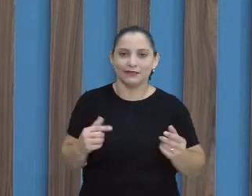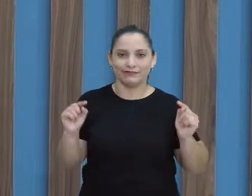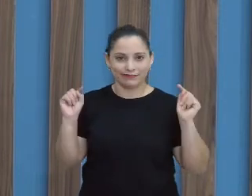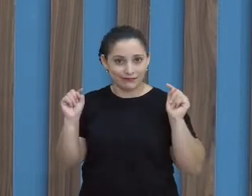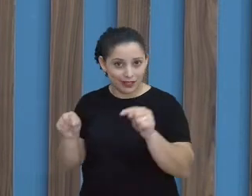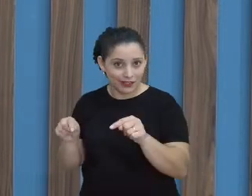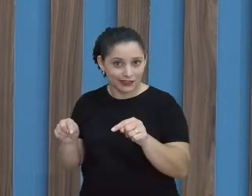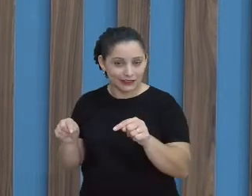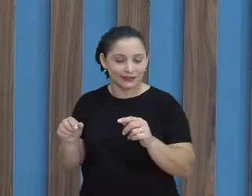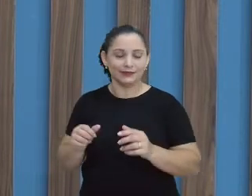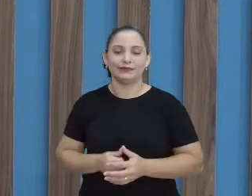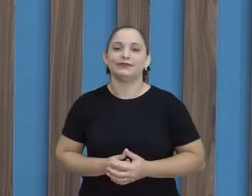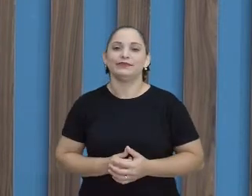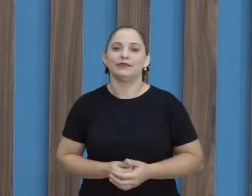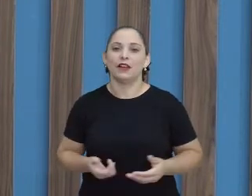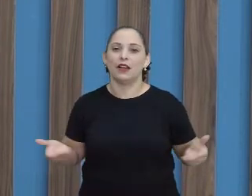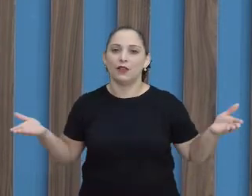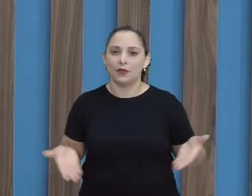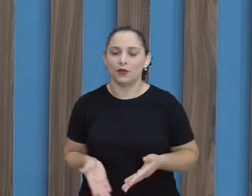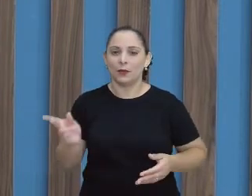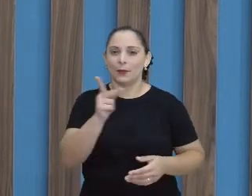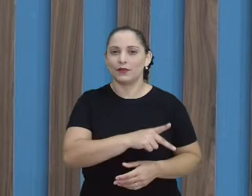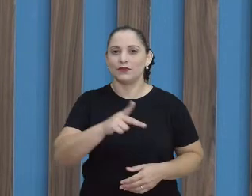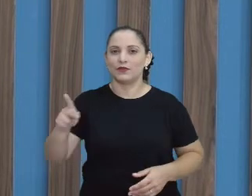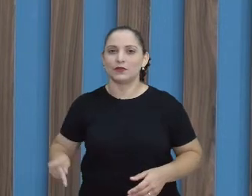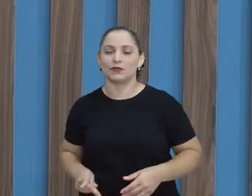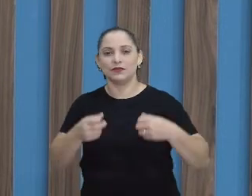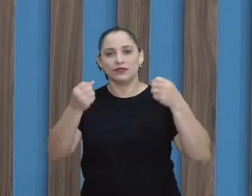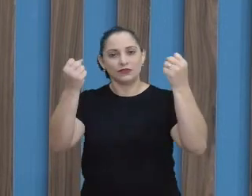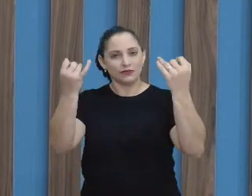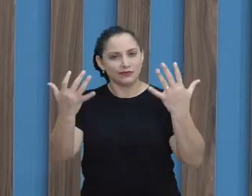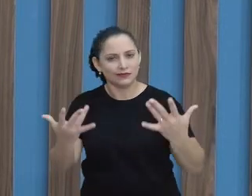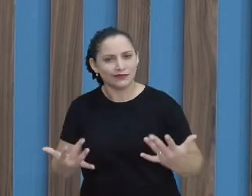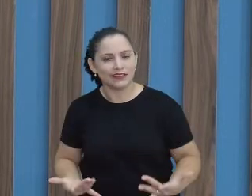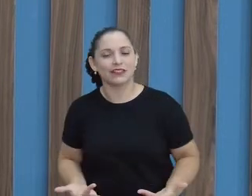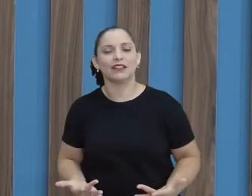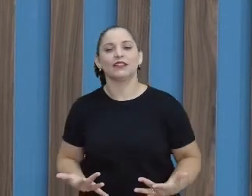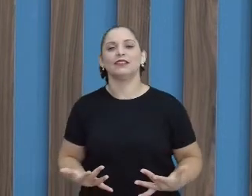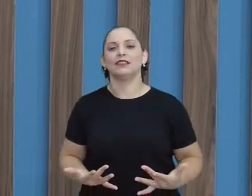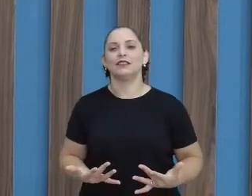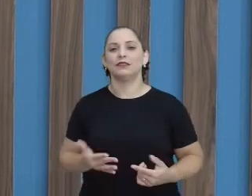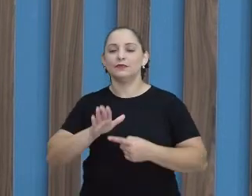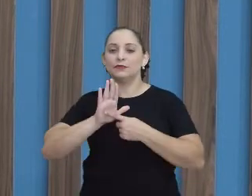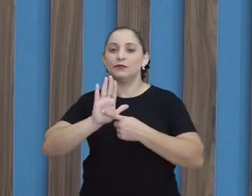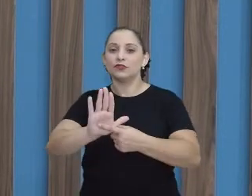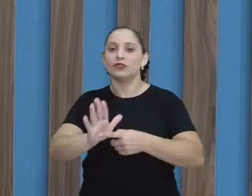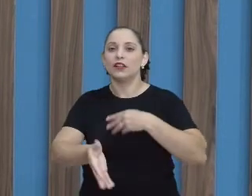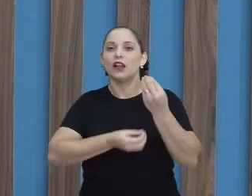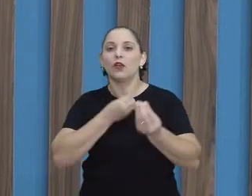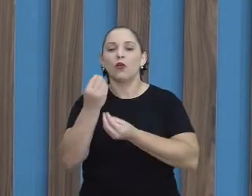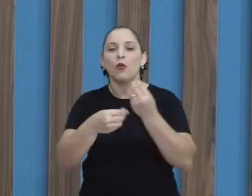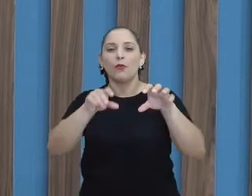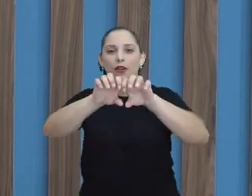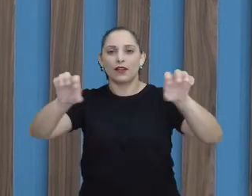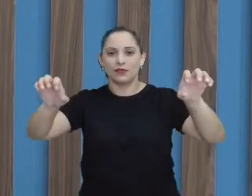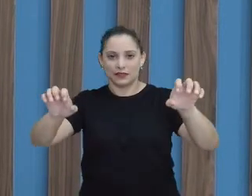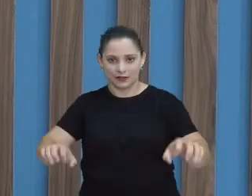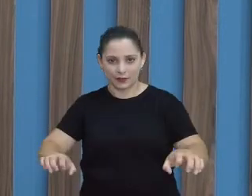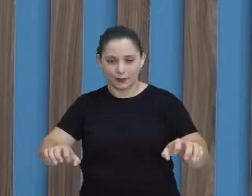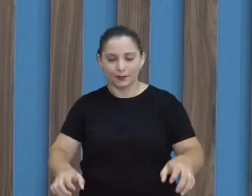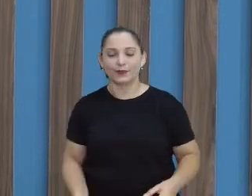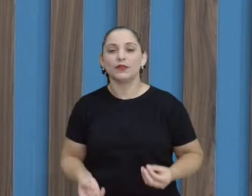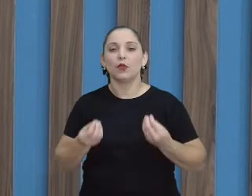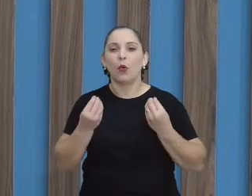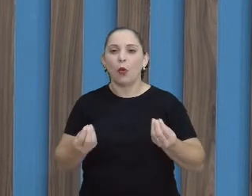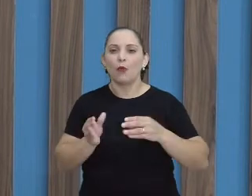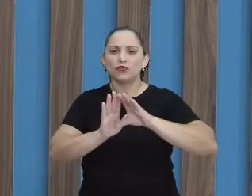desconhecido, certo? Então, o Tiago vai começar aí falando da introdução dessa questão aí de equação, tá? Mostrando os